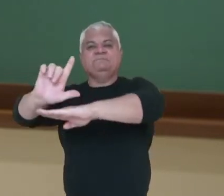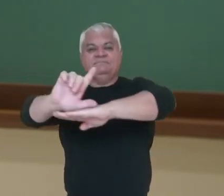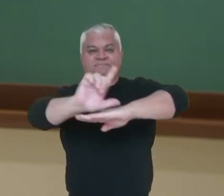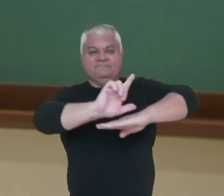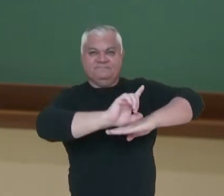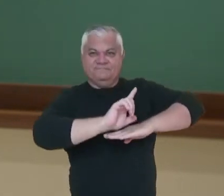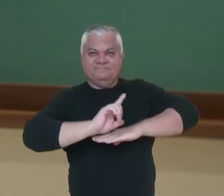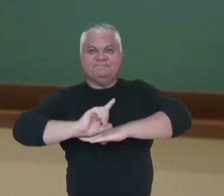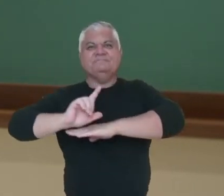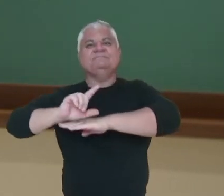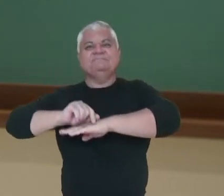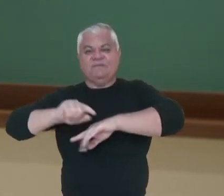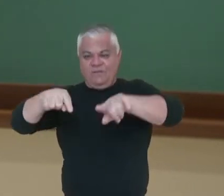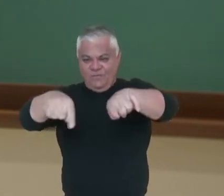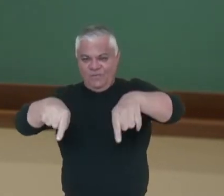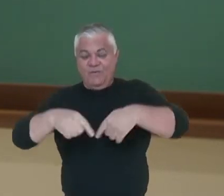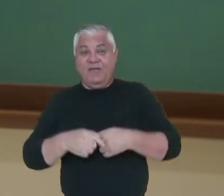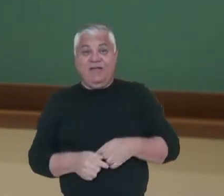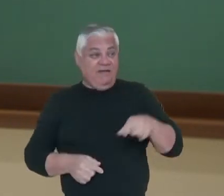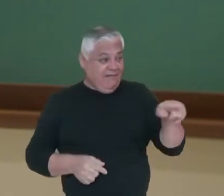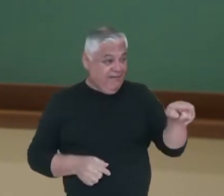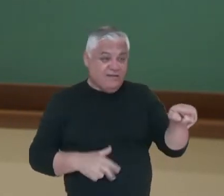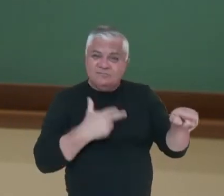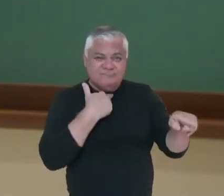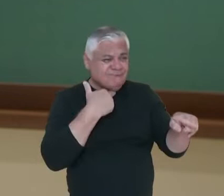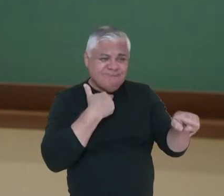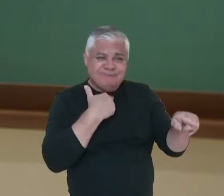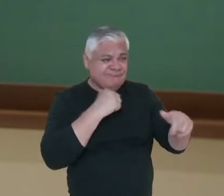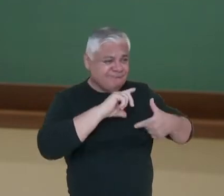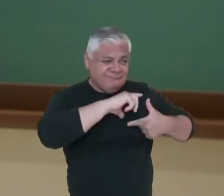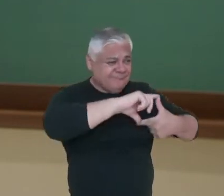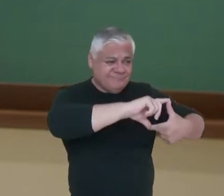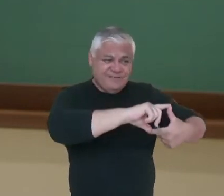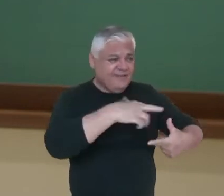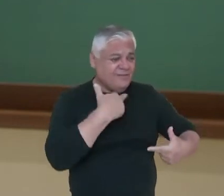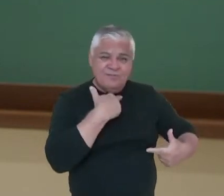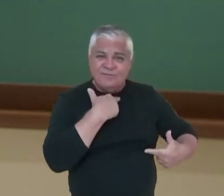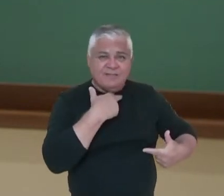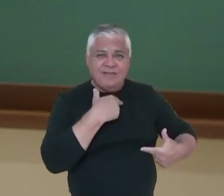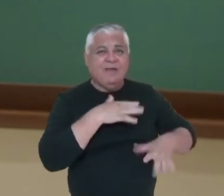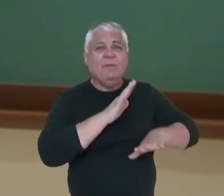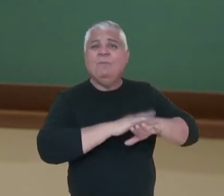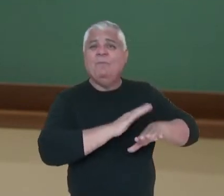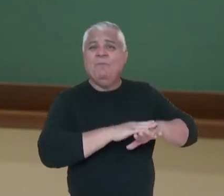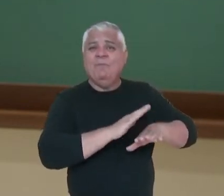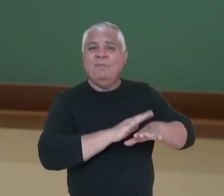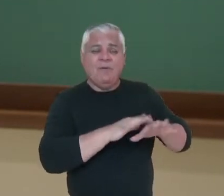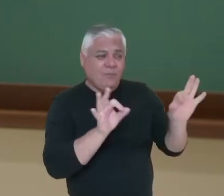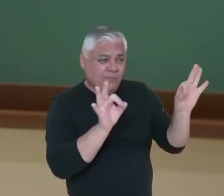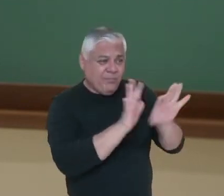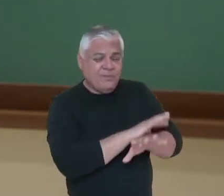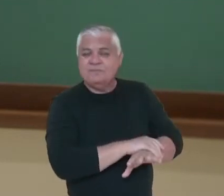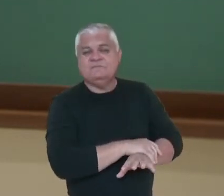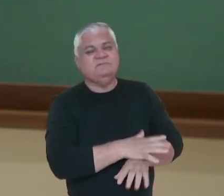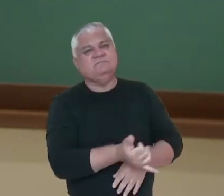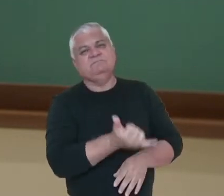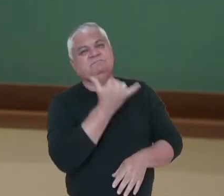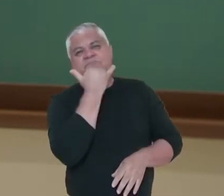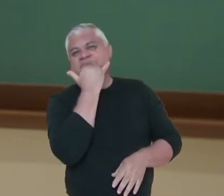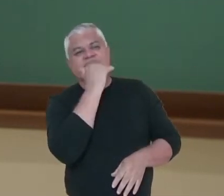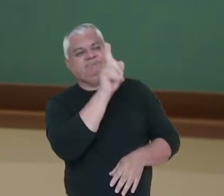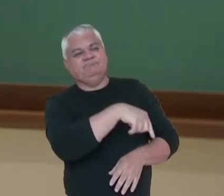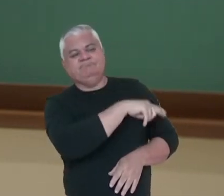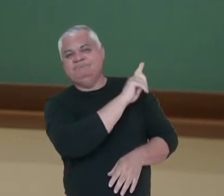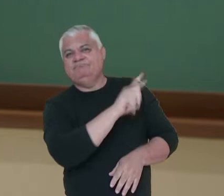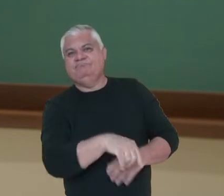recusados. Então, quem não fazia uma pintura padrão, conforme era solicitado na época, era uma pintura bem acadêmica, ela não podia participar dos